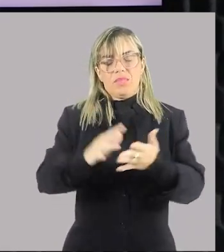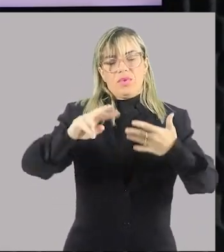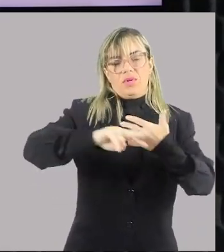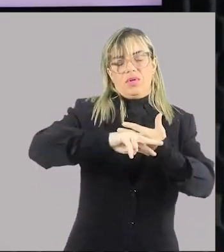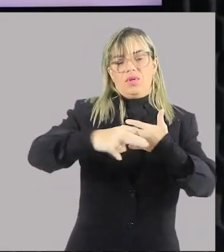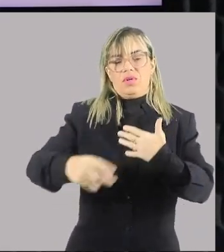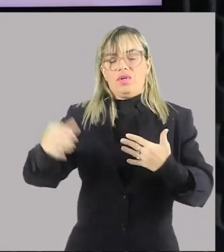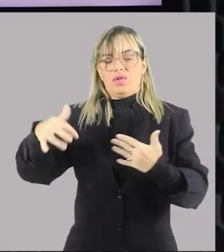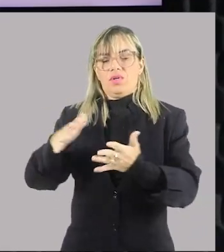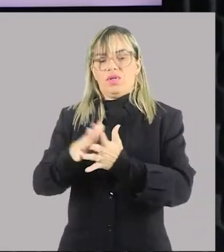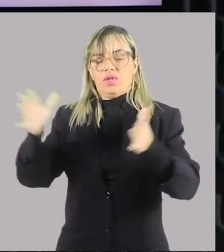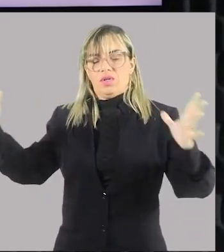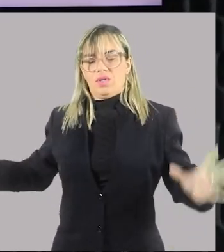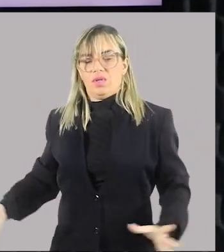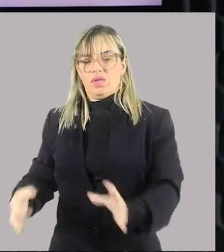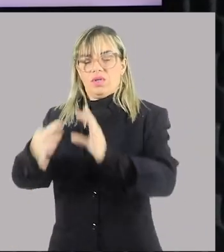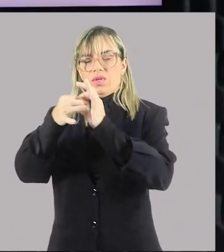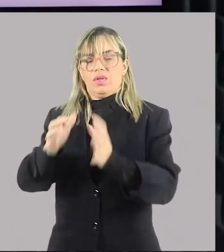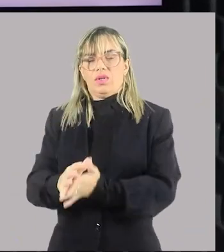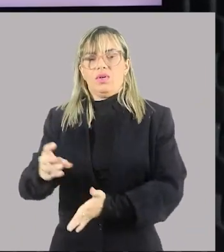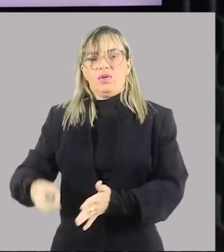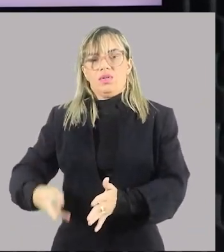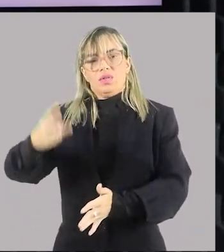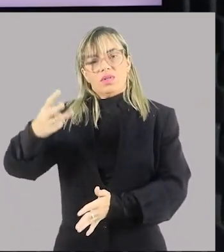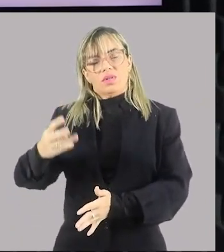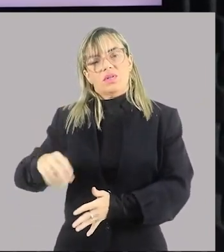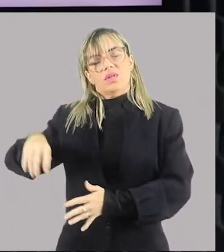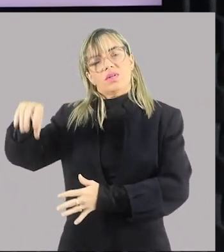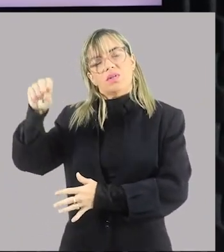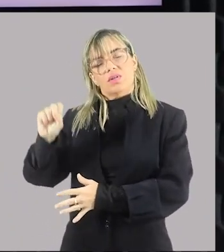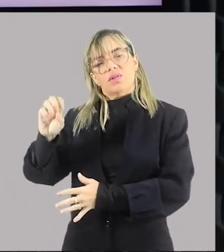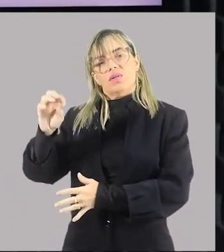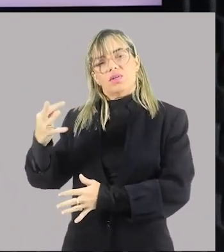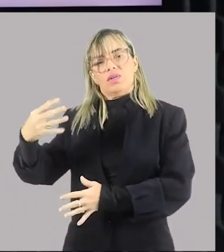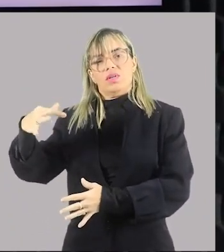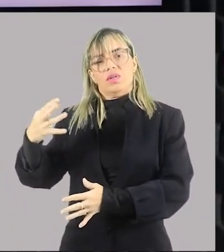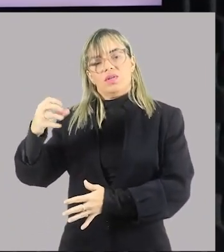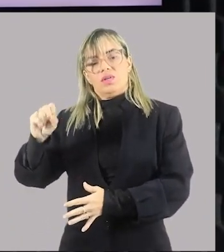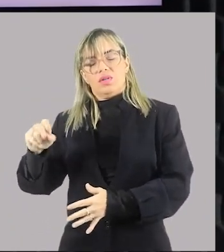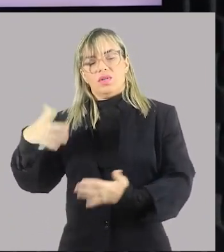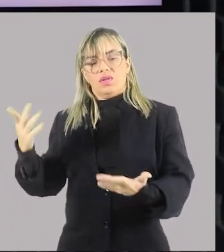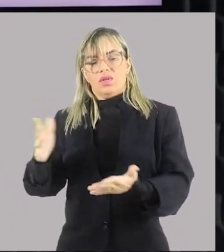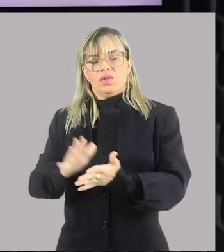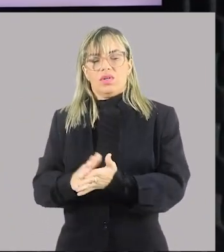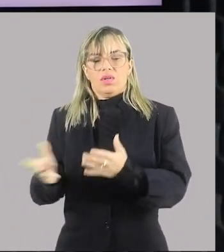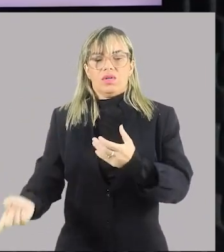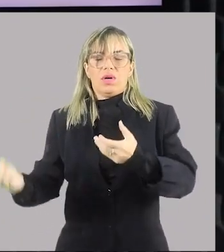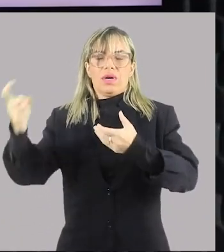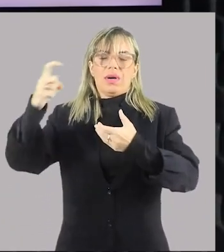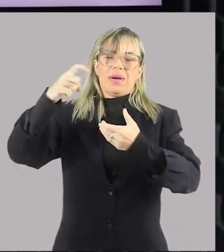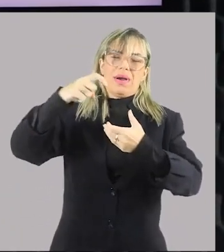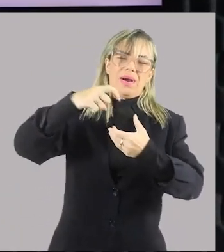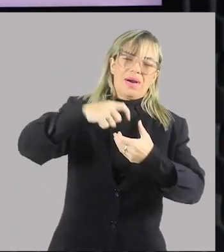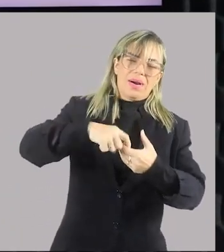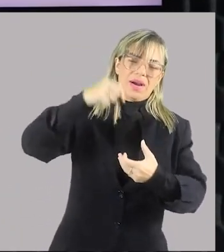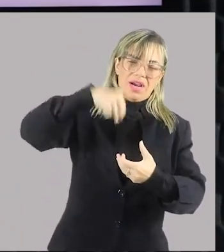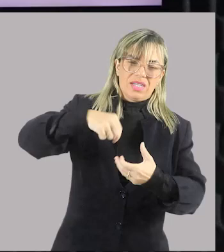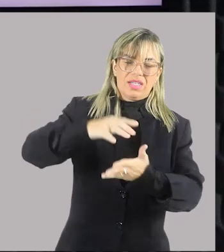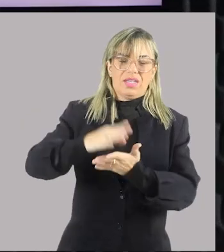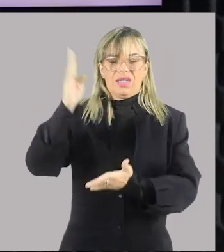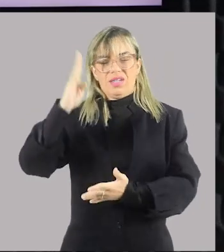associado aos serviços, ao terceiro setor. Então, assim, nós estamos voltando, né,